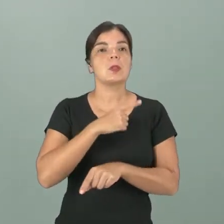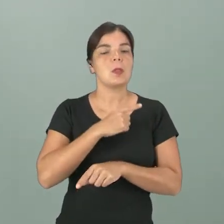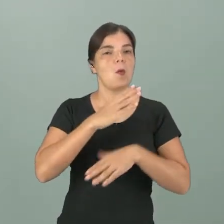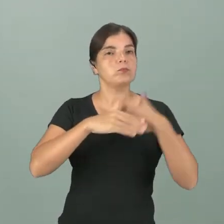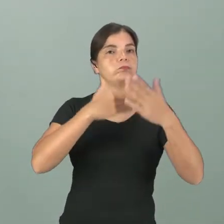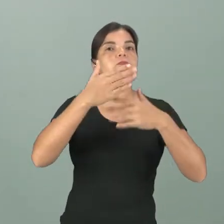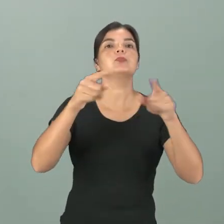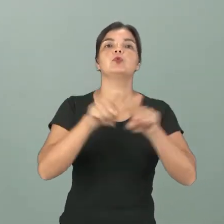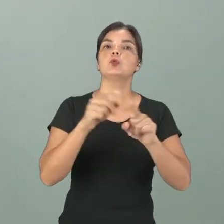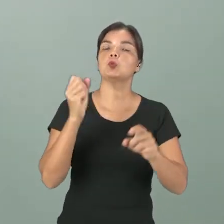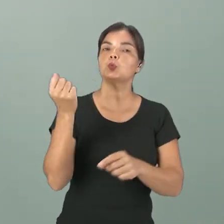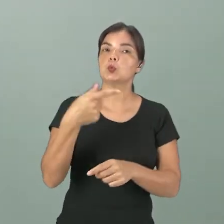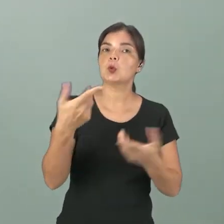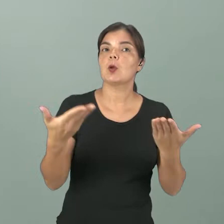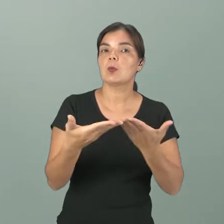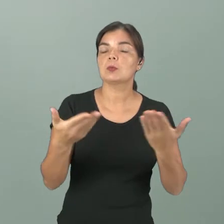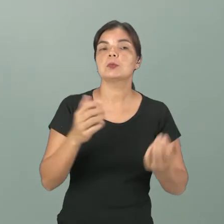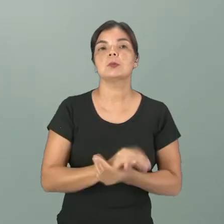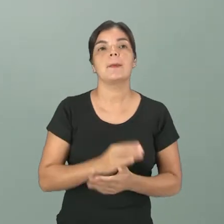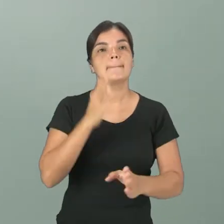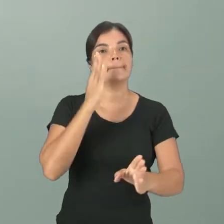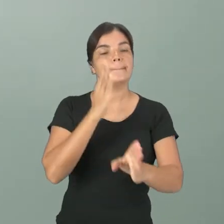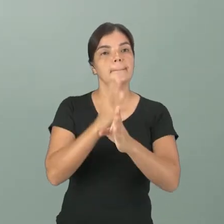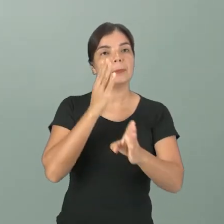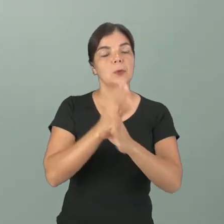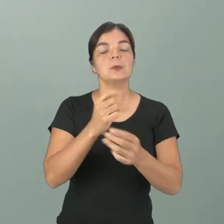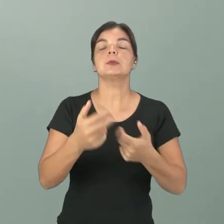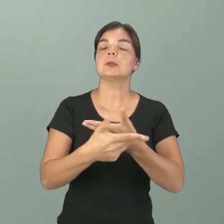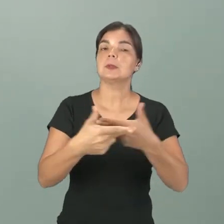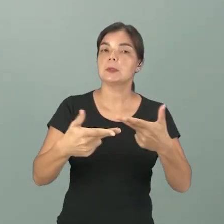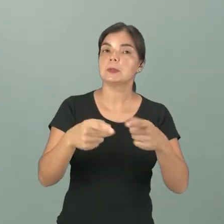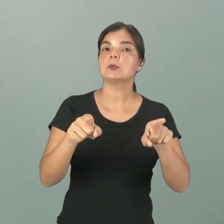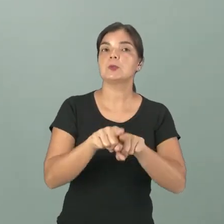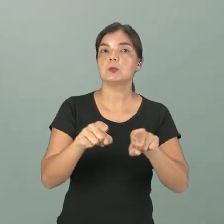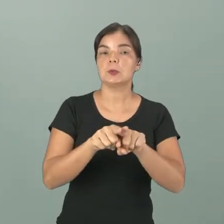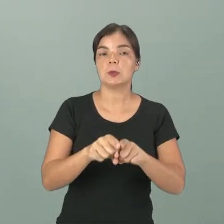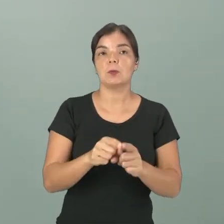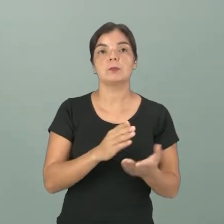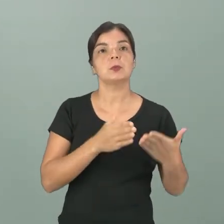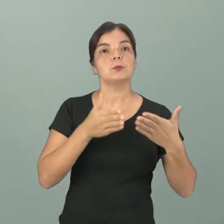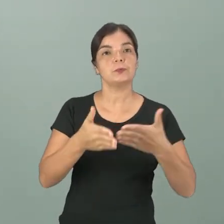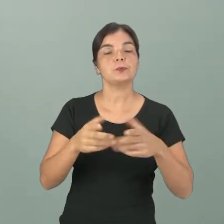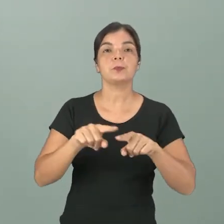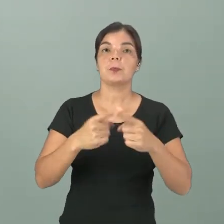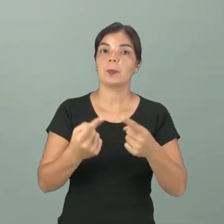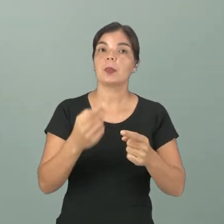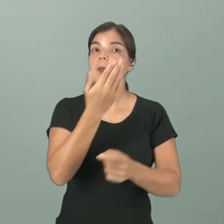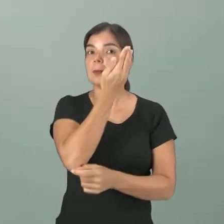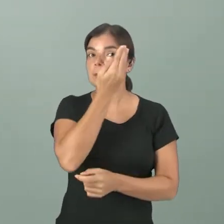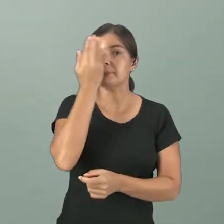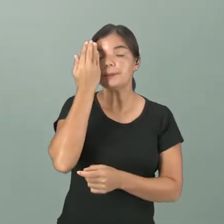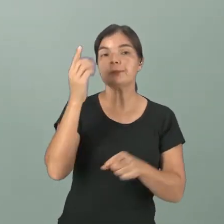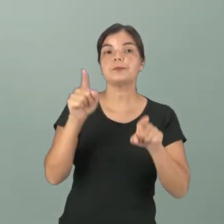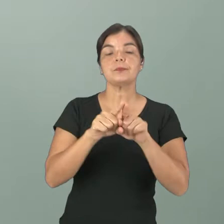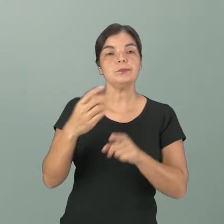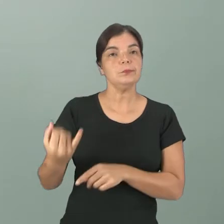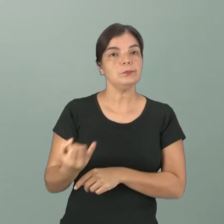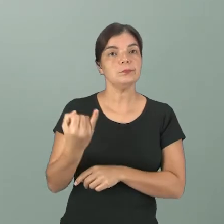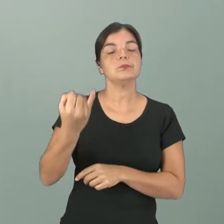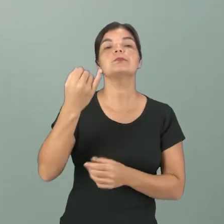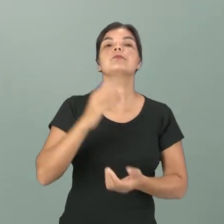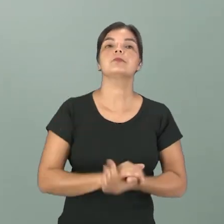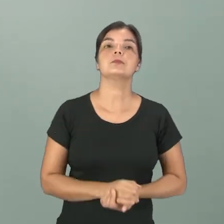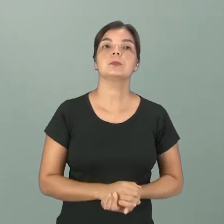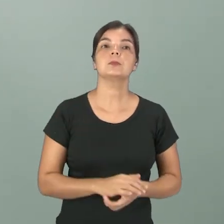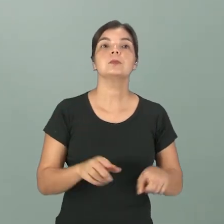muito mais, né, do que nós temos hoje por conta dessas questões da colonização. Mas as máscaras, elas são